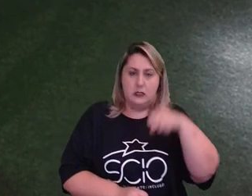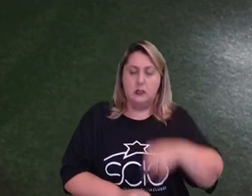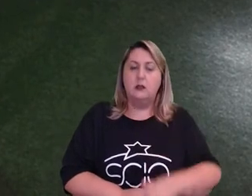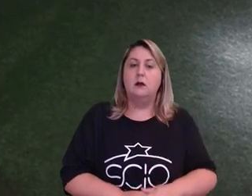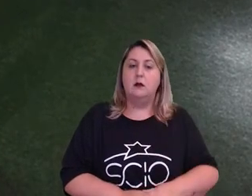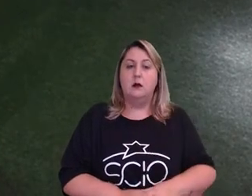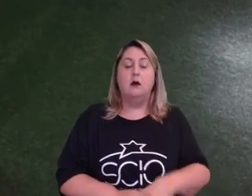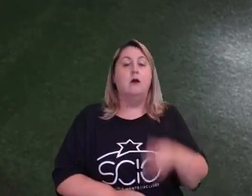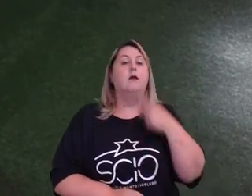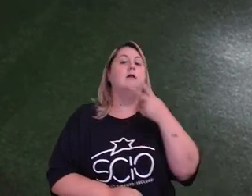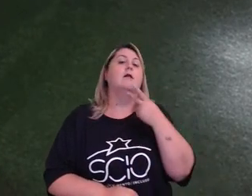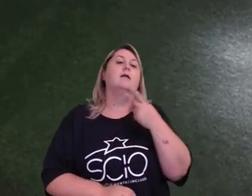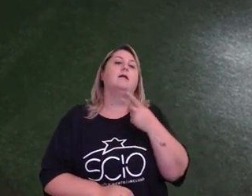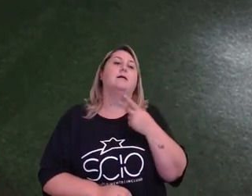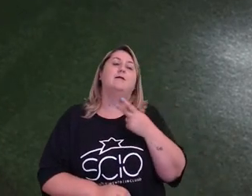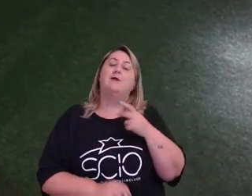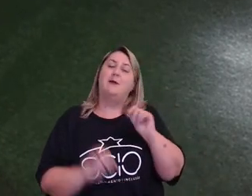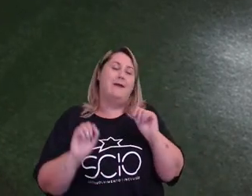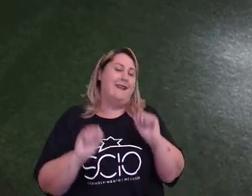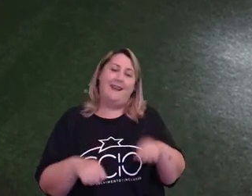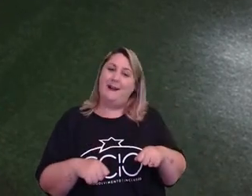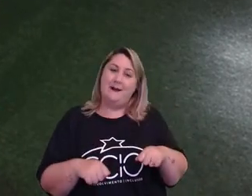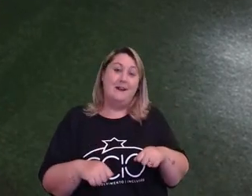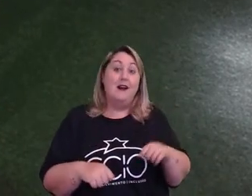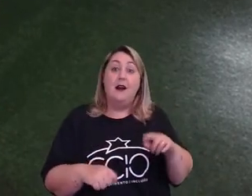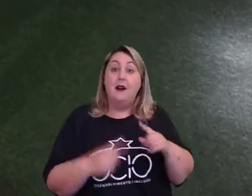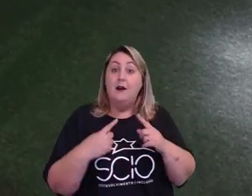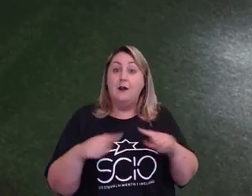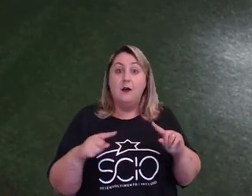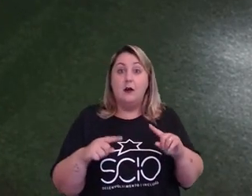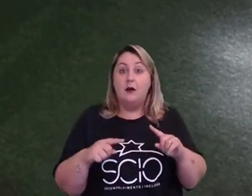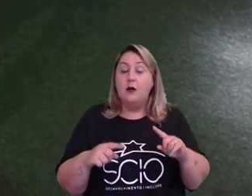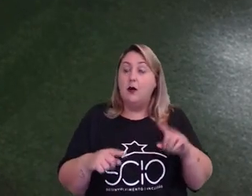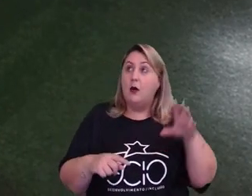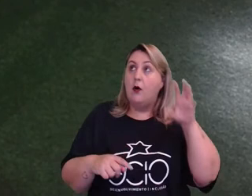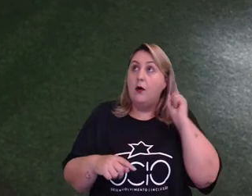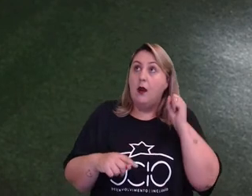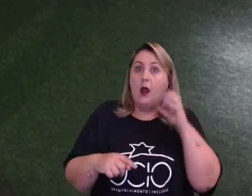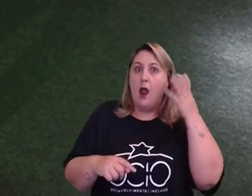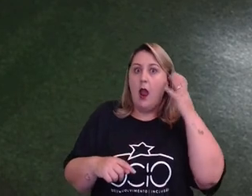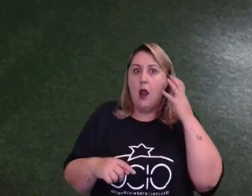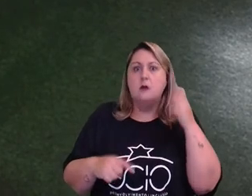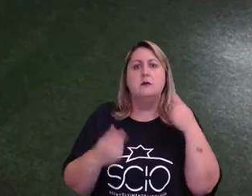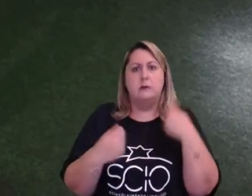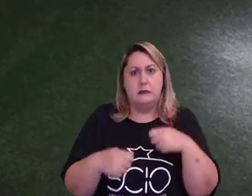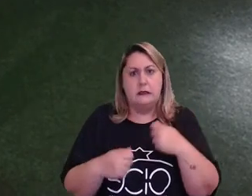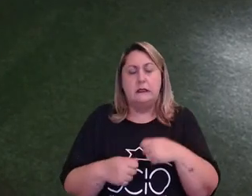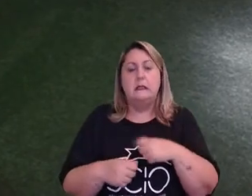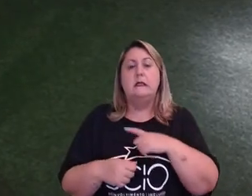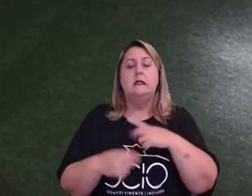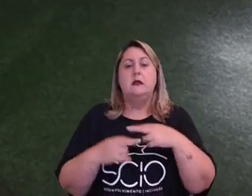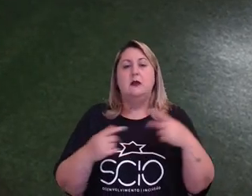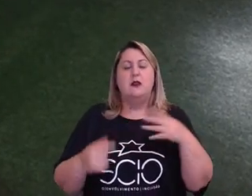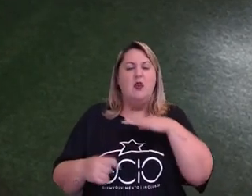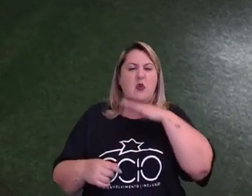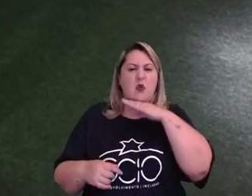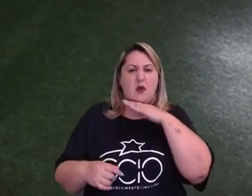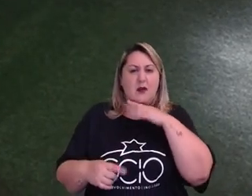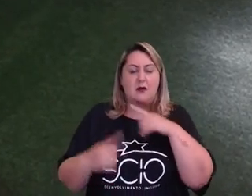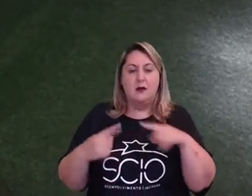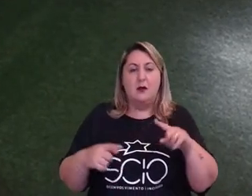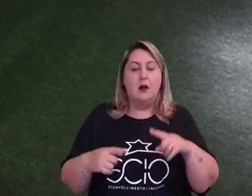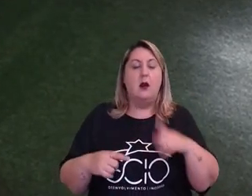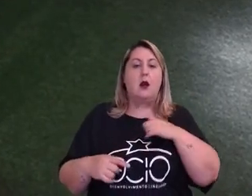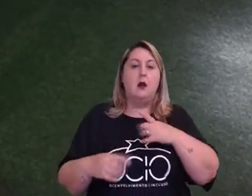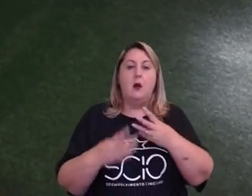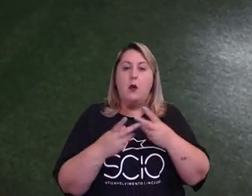olha, eu vou falar para todos vocês, é impossível essa música não tocar na rádio. É impossível, tem tanta coisa ruim tocando por aí e uma